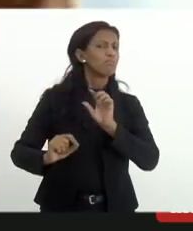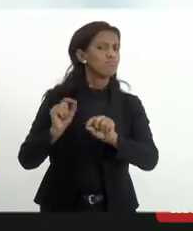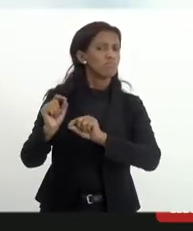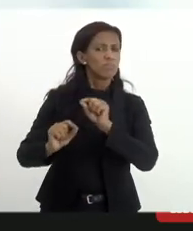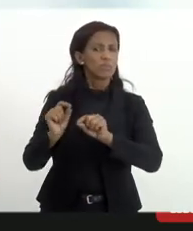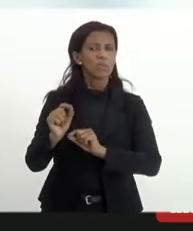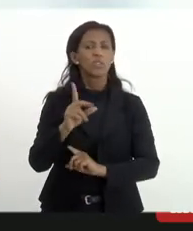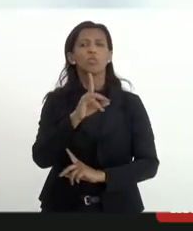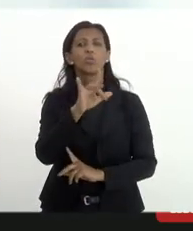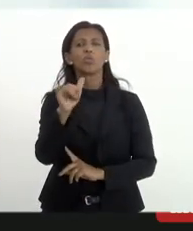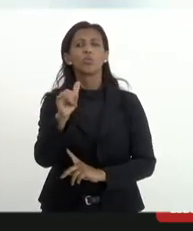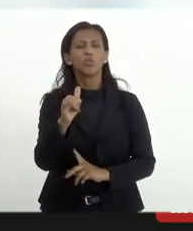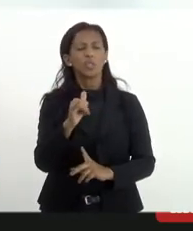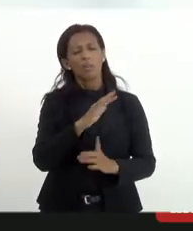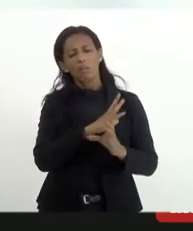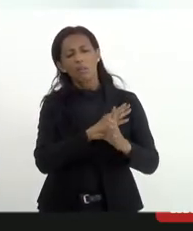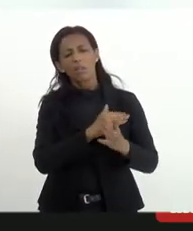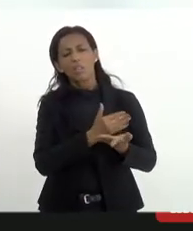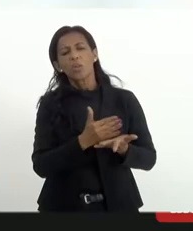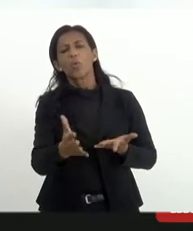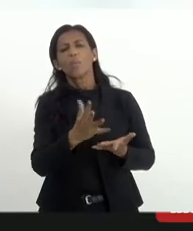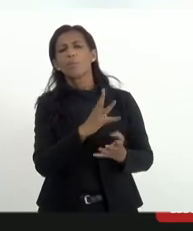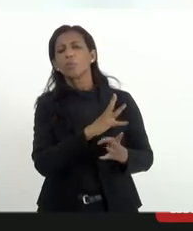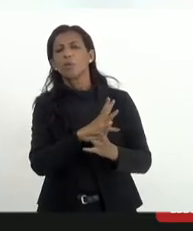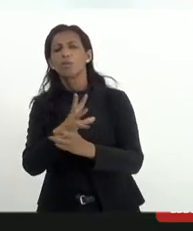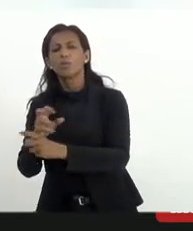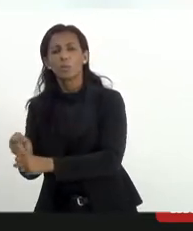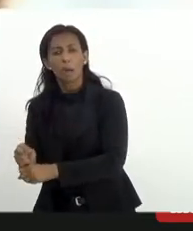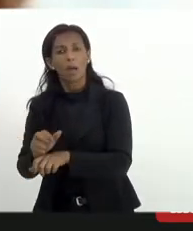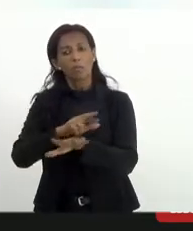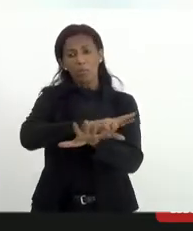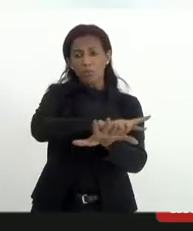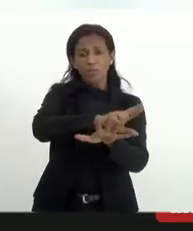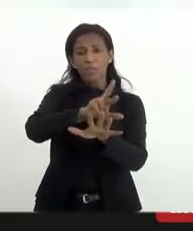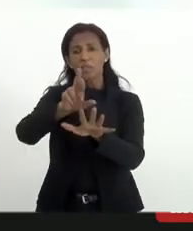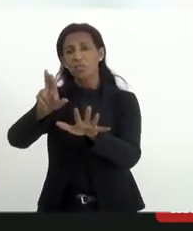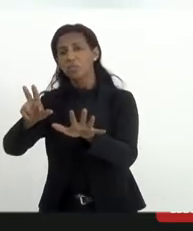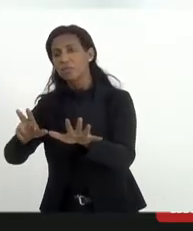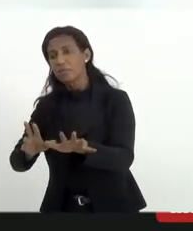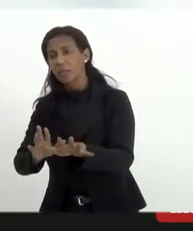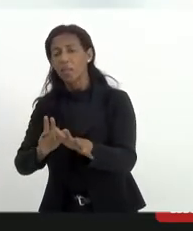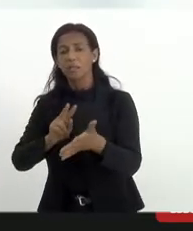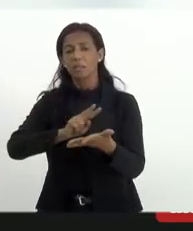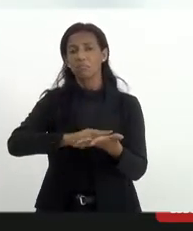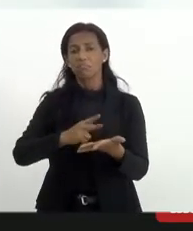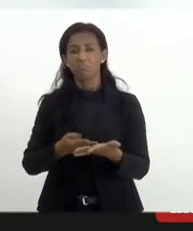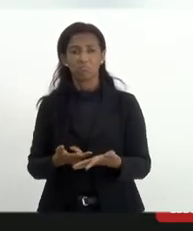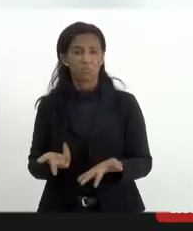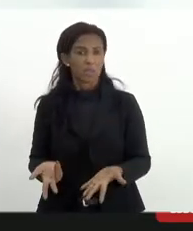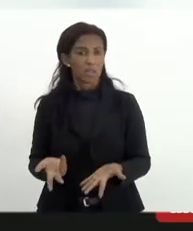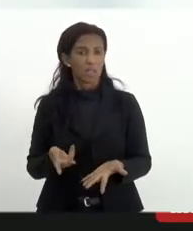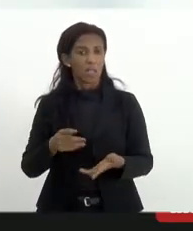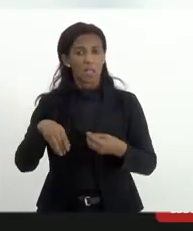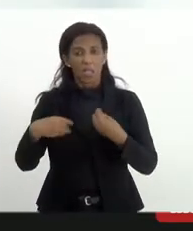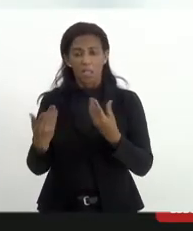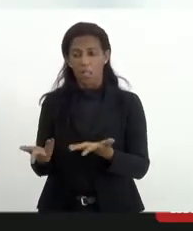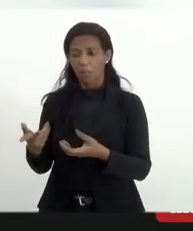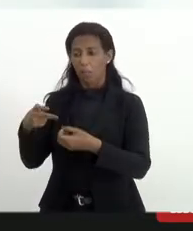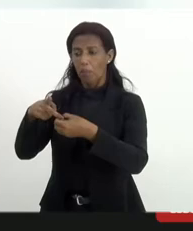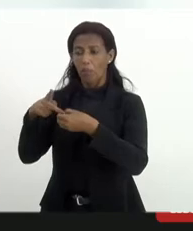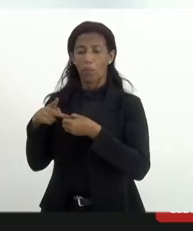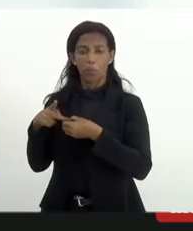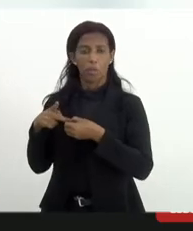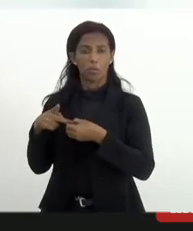a data do contágio de fato? E aí pode fazer as diversas... E depois submete ao